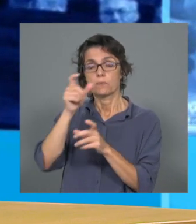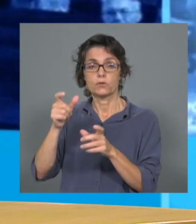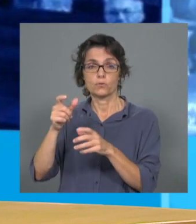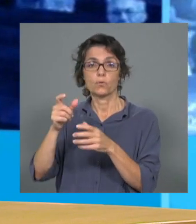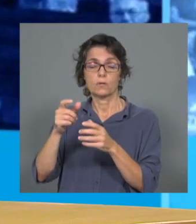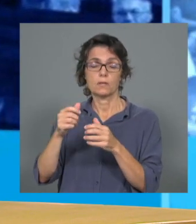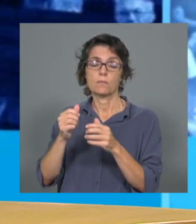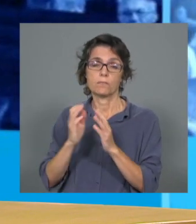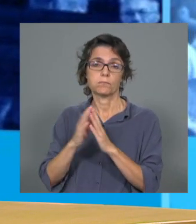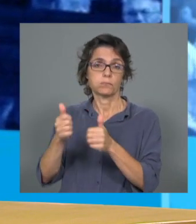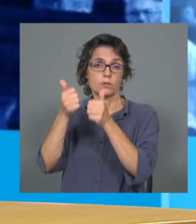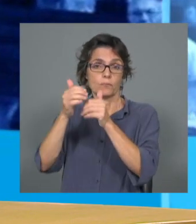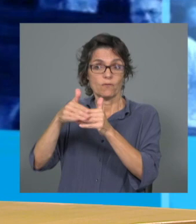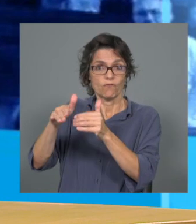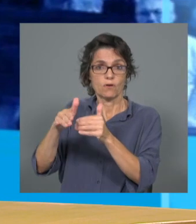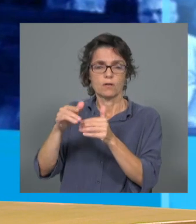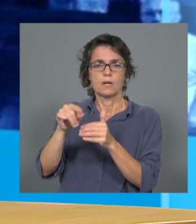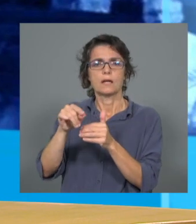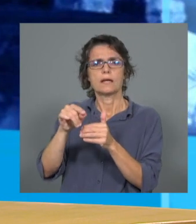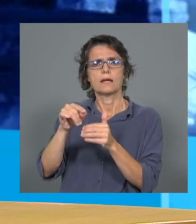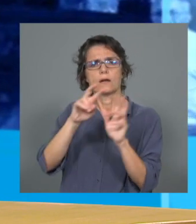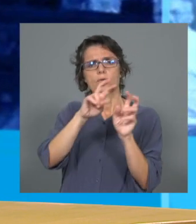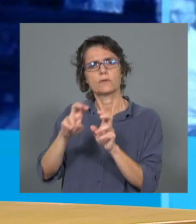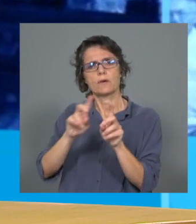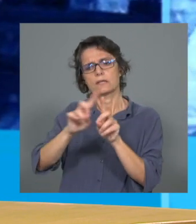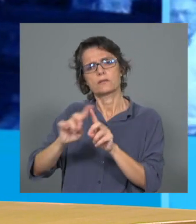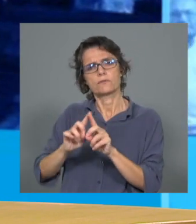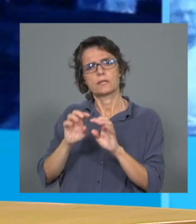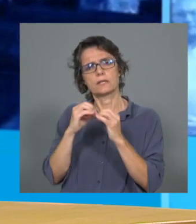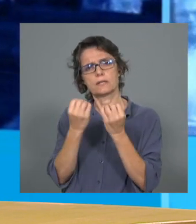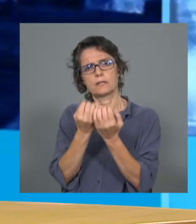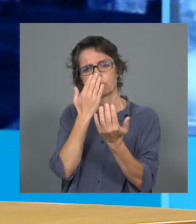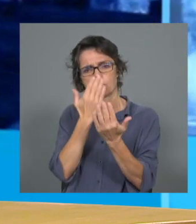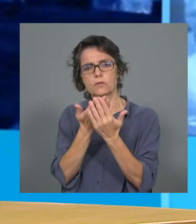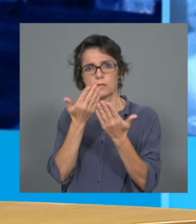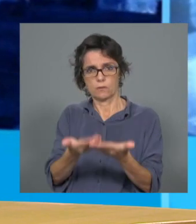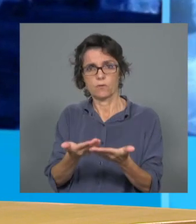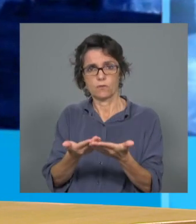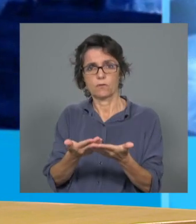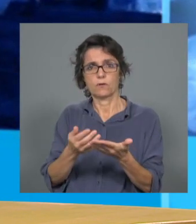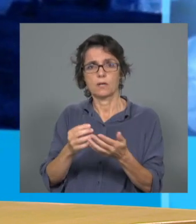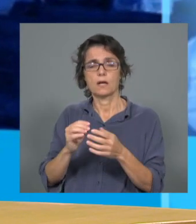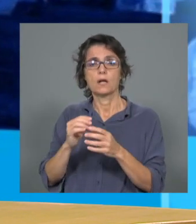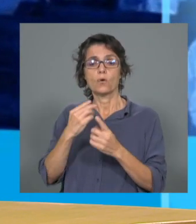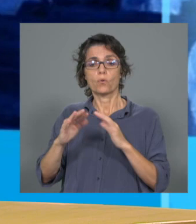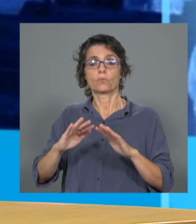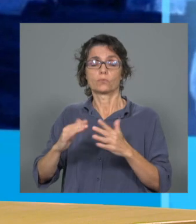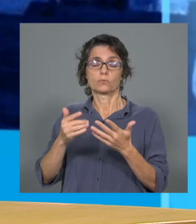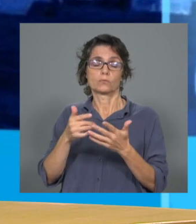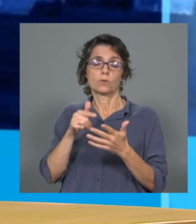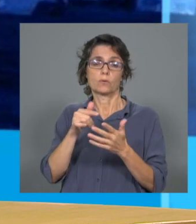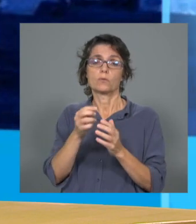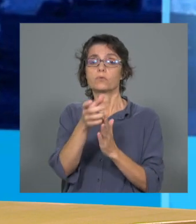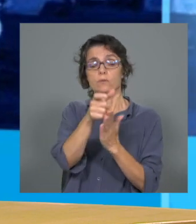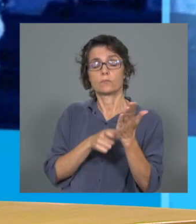santuário, a abordar temas que são transversais à sociedade contemporânea a partir de Fátima, com uma leitura. Temos a rúbrica